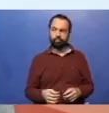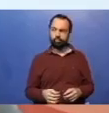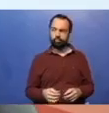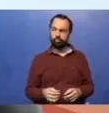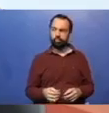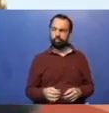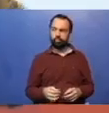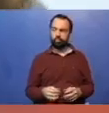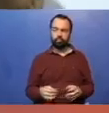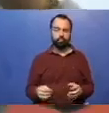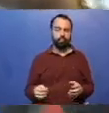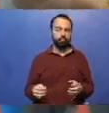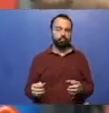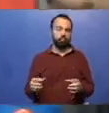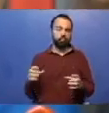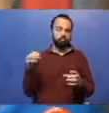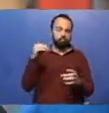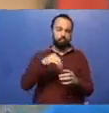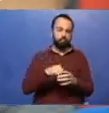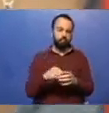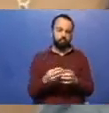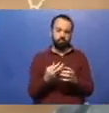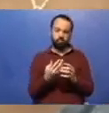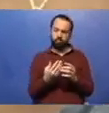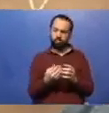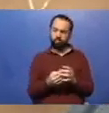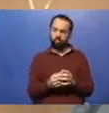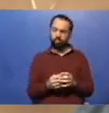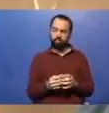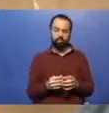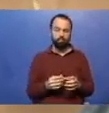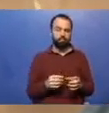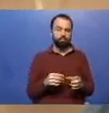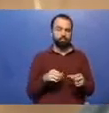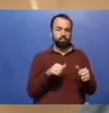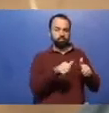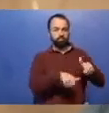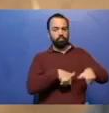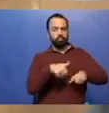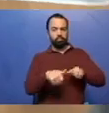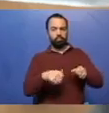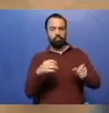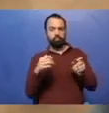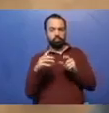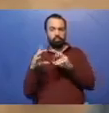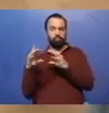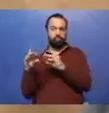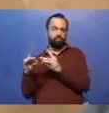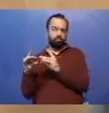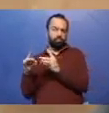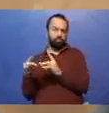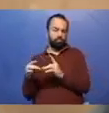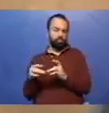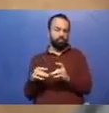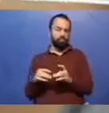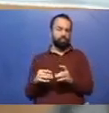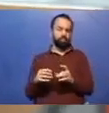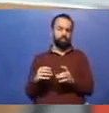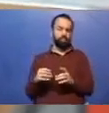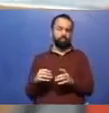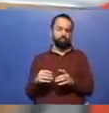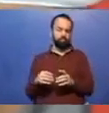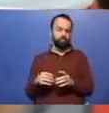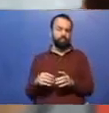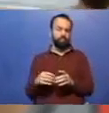Ele ganhando calor, ele passou, ó, para o estado líquido. Ele ganhou calor